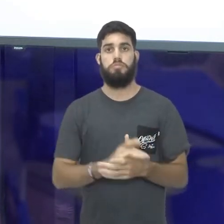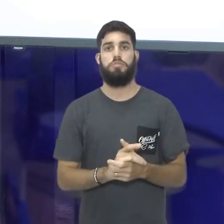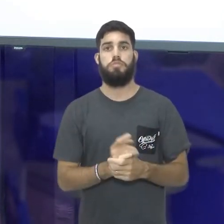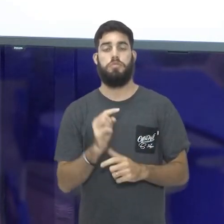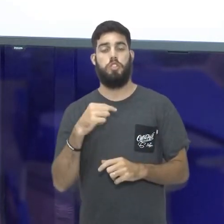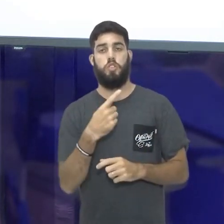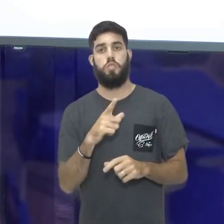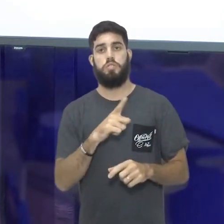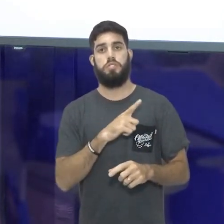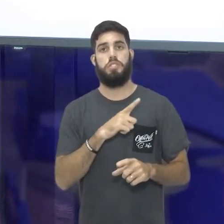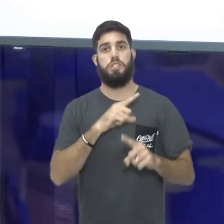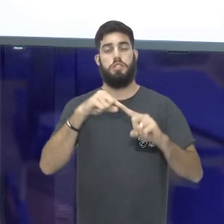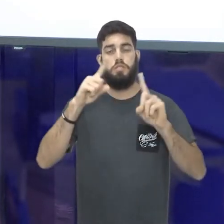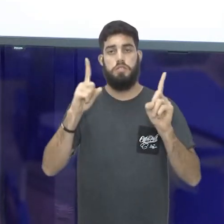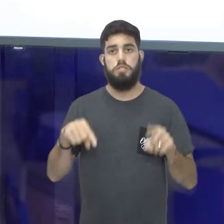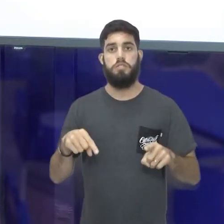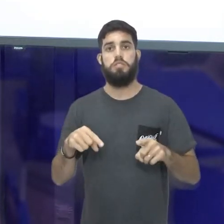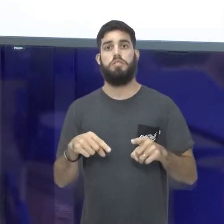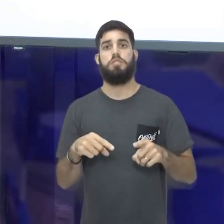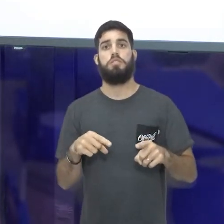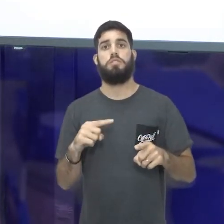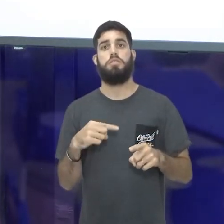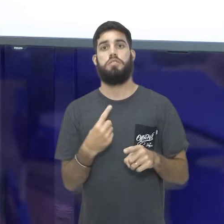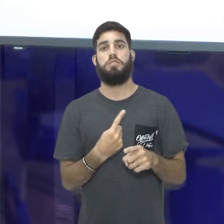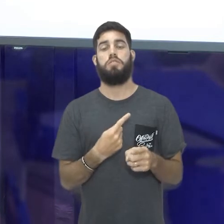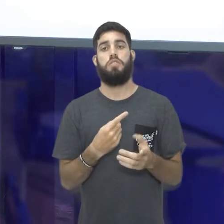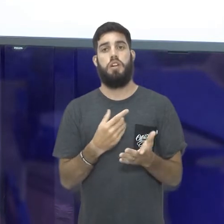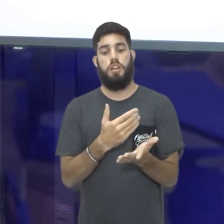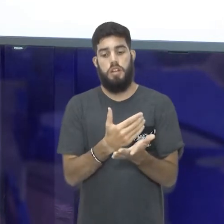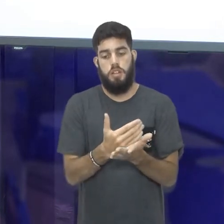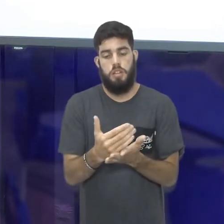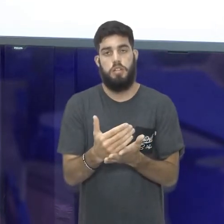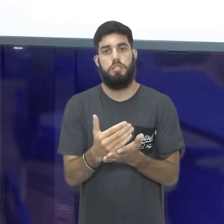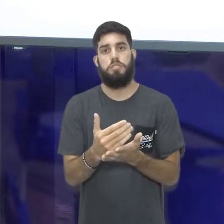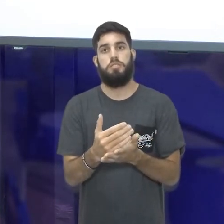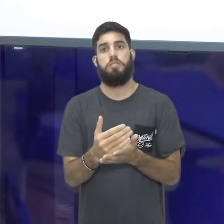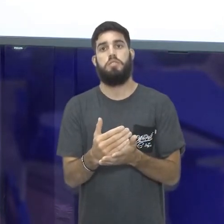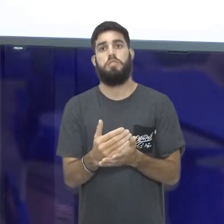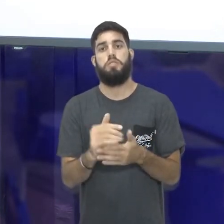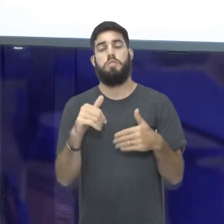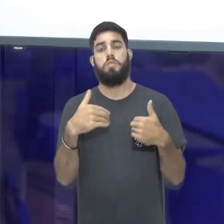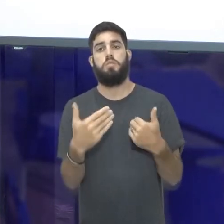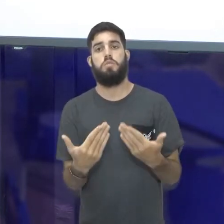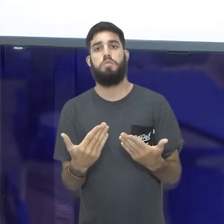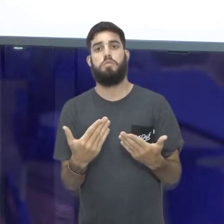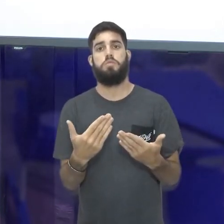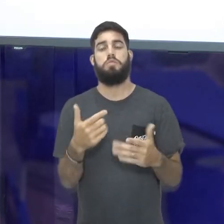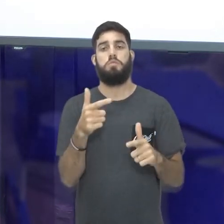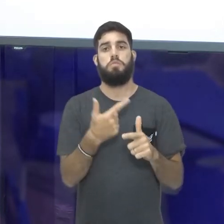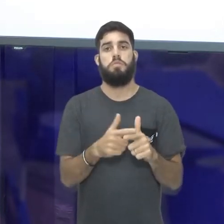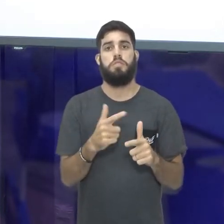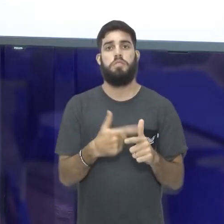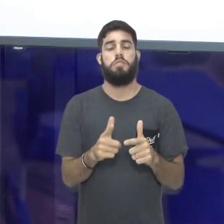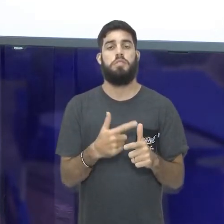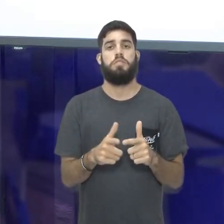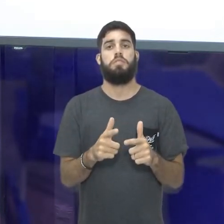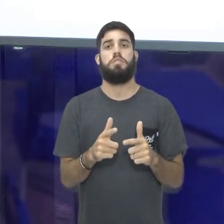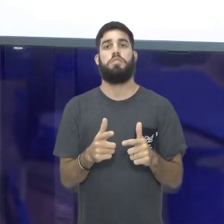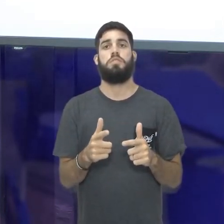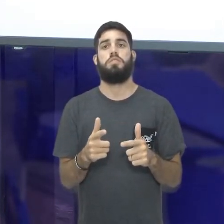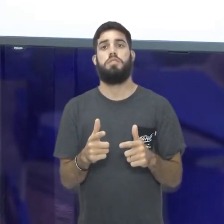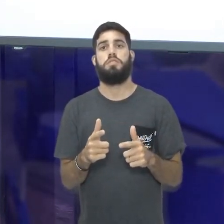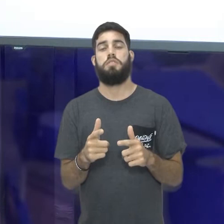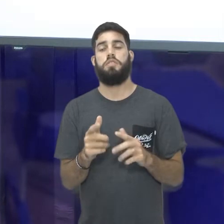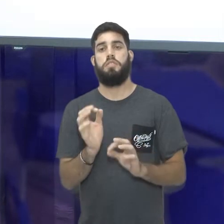sistema de equações que ele já vem pronto e a gente vai, a partir dele, verificar quais são as situações, problemas que podem gerar